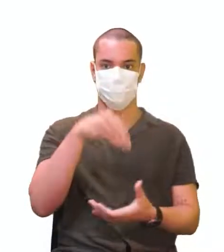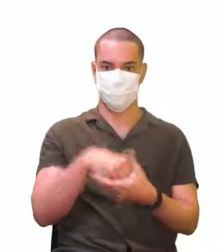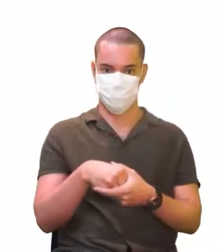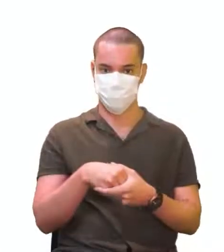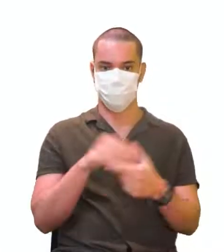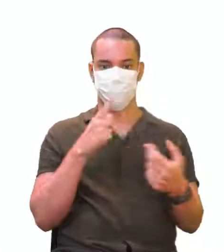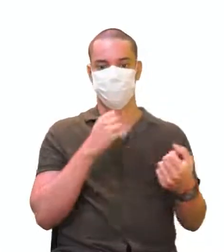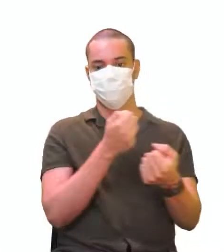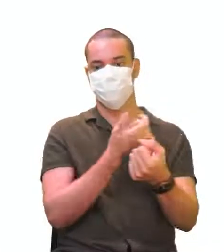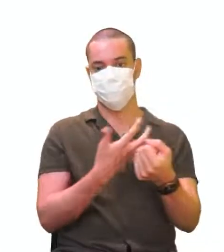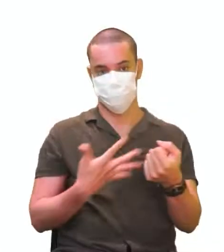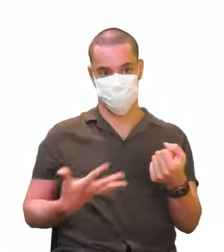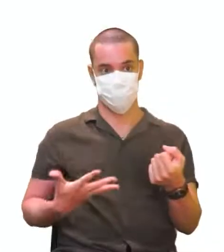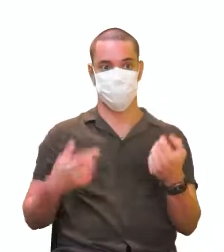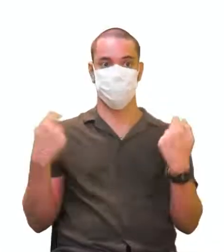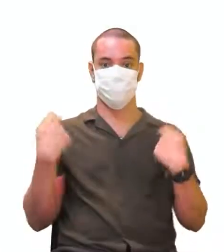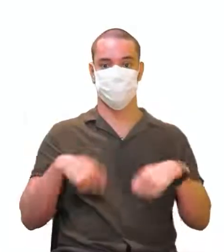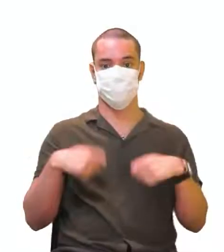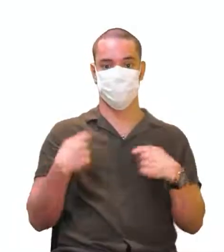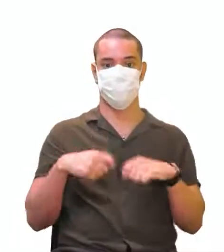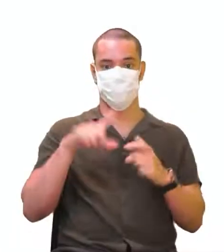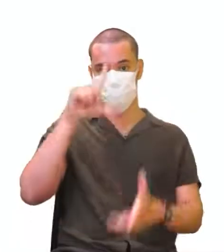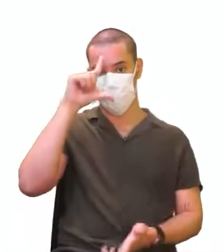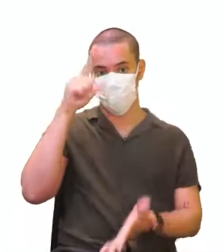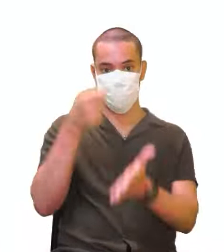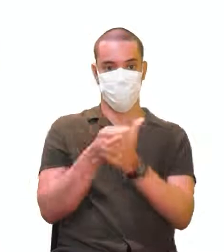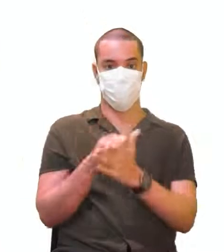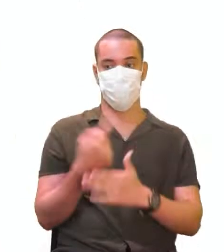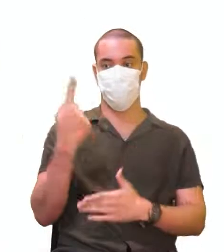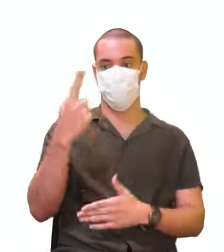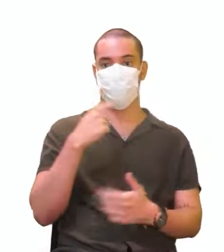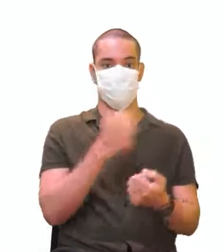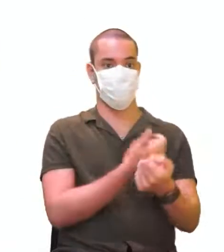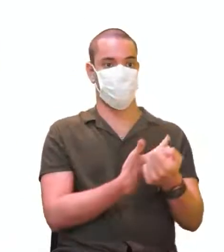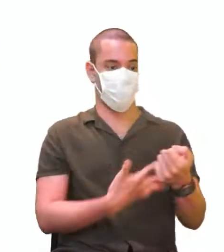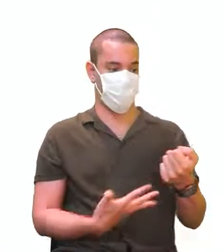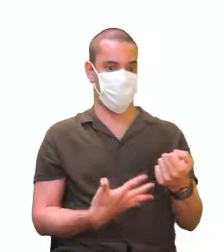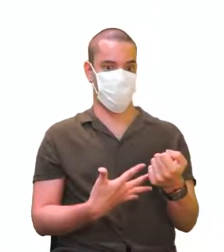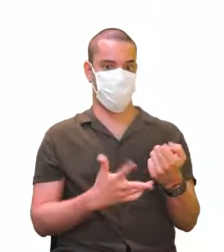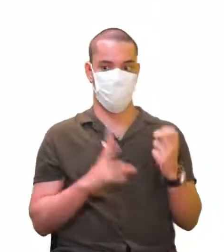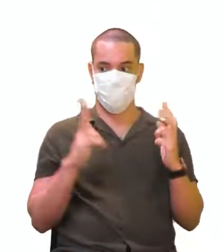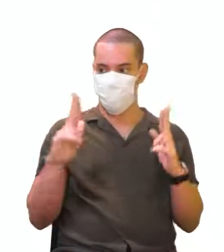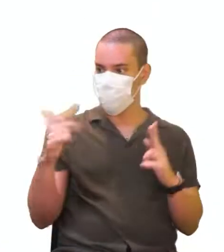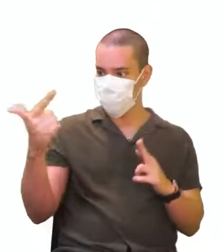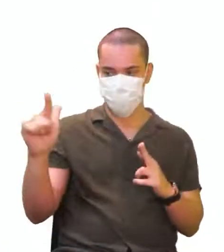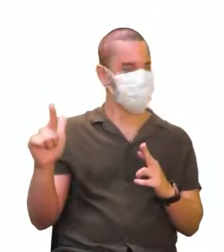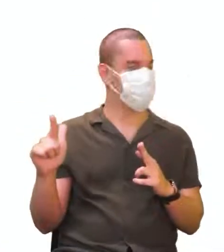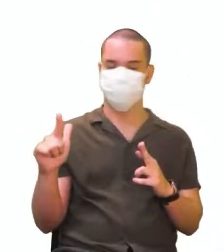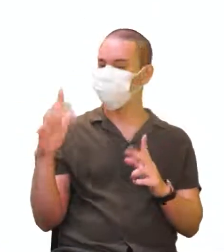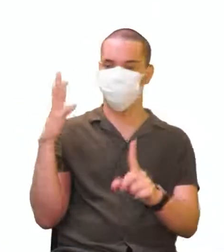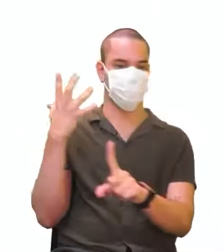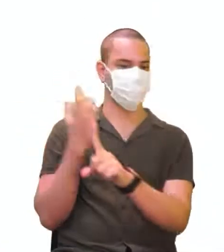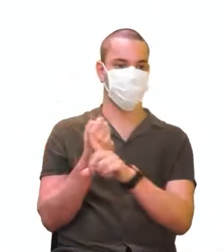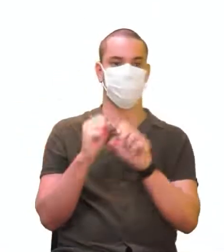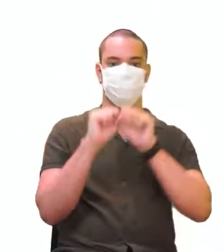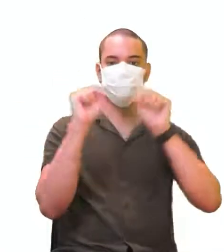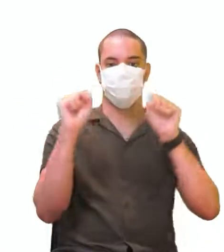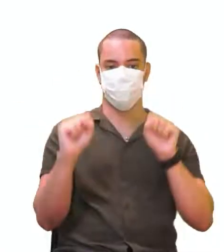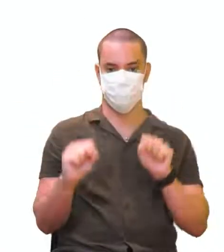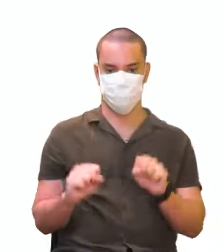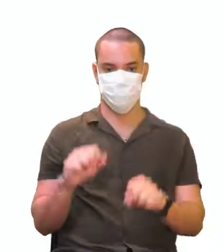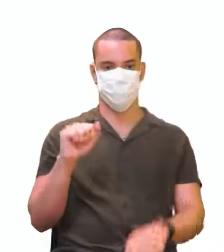sangue que determinavam que um sangue nem sempre era igual ao outro. Chamou esse sistema